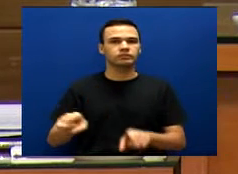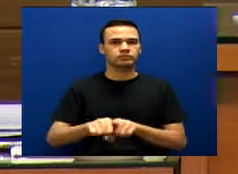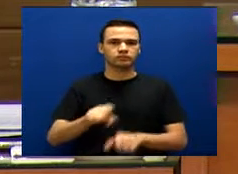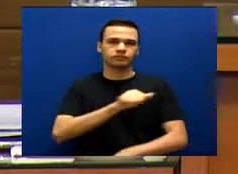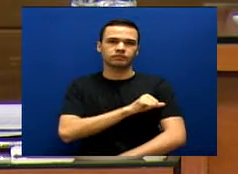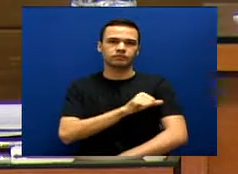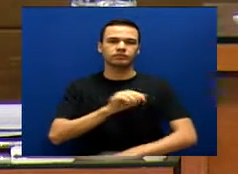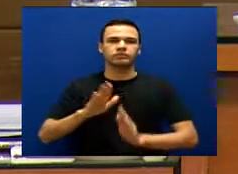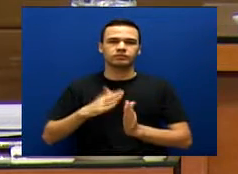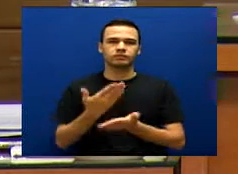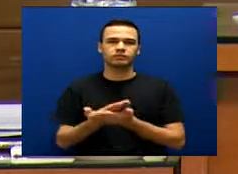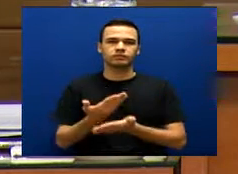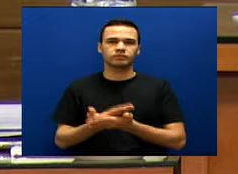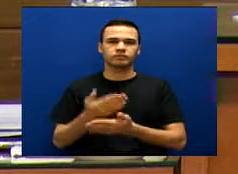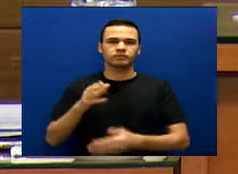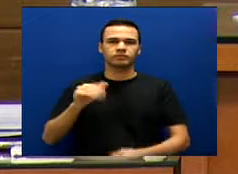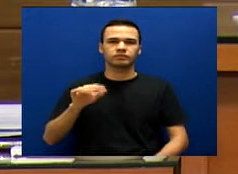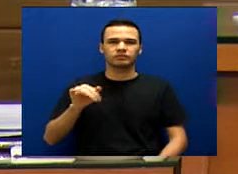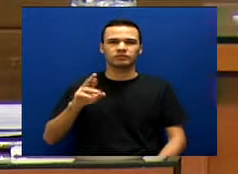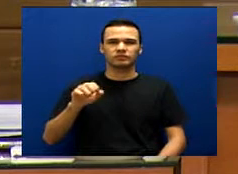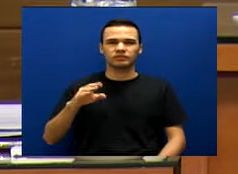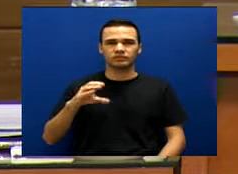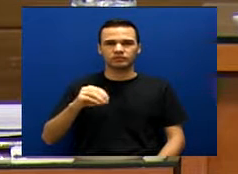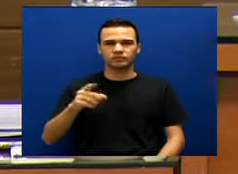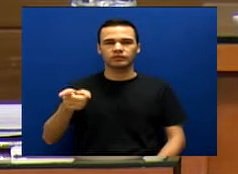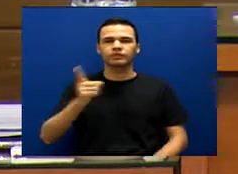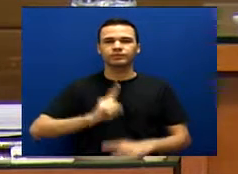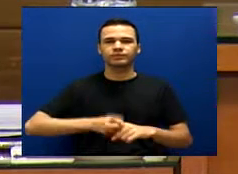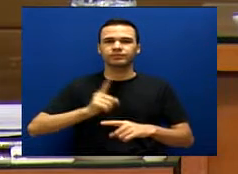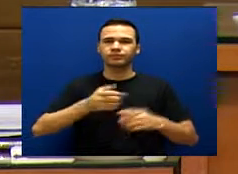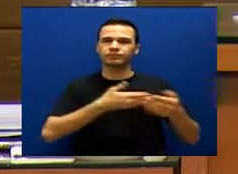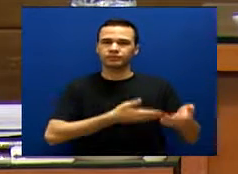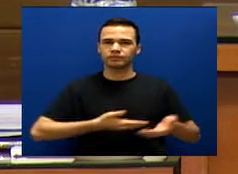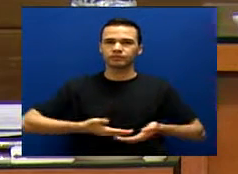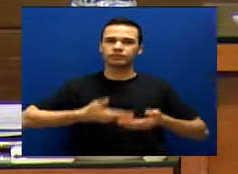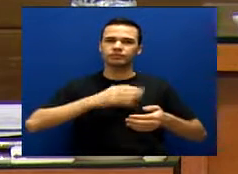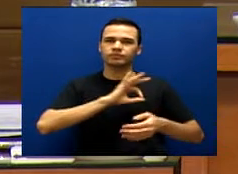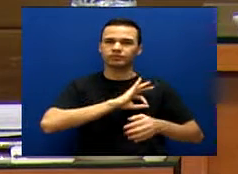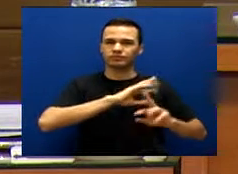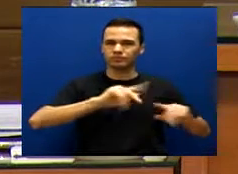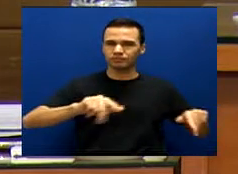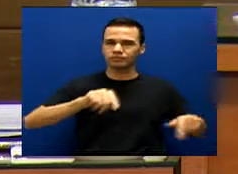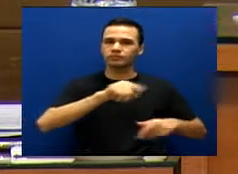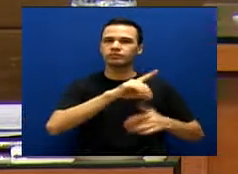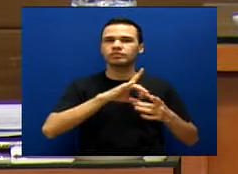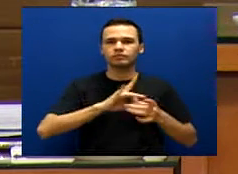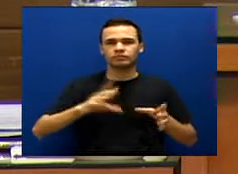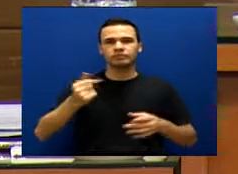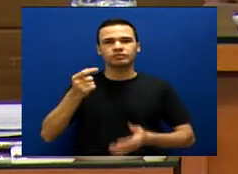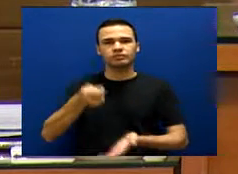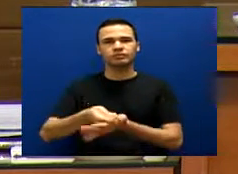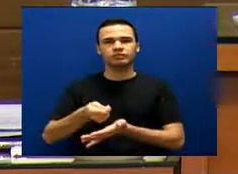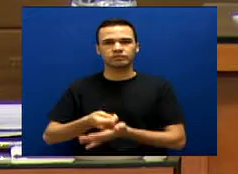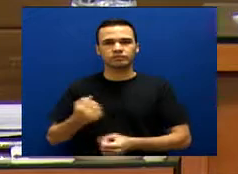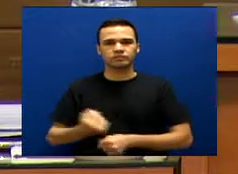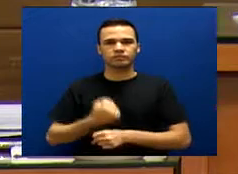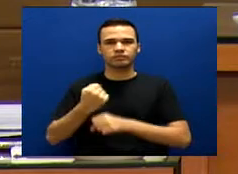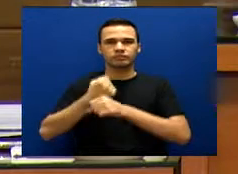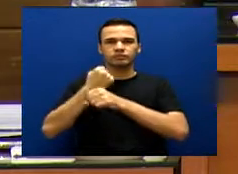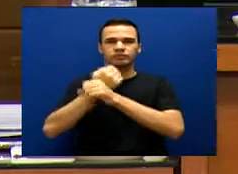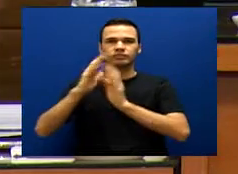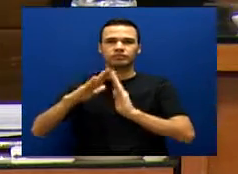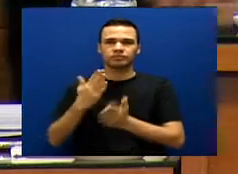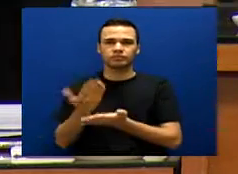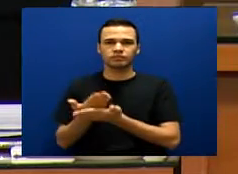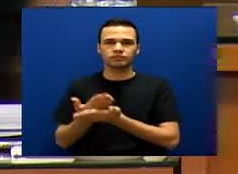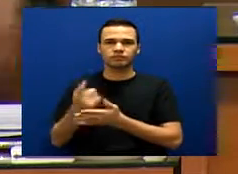alunos da Escola Estadual Francisco Eufrásio Monteiro pela recepção das autoridades quando da liberação de verbas para reformas das unidades escolares